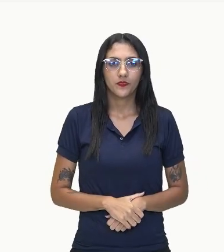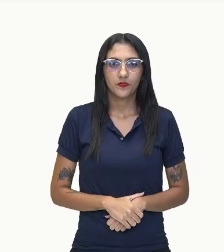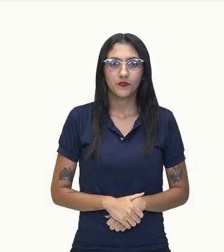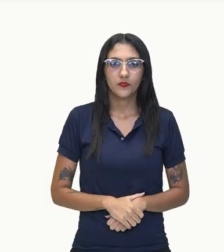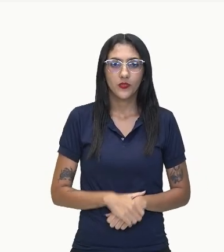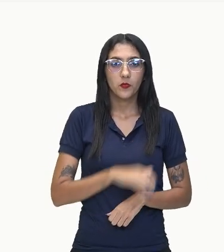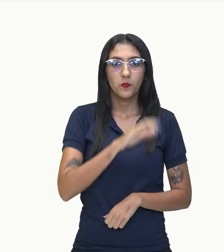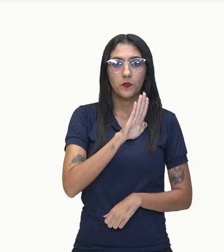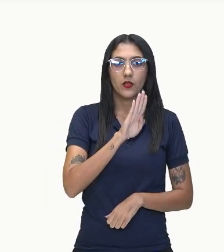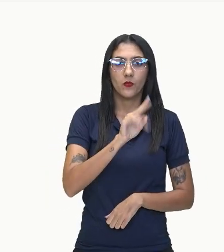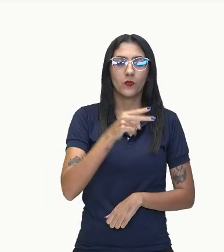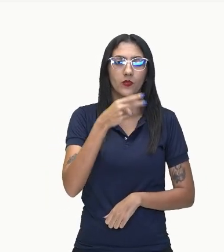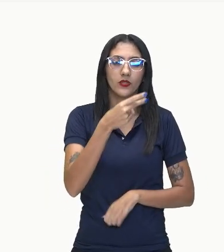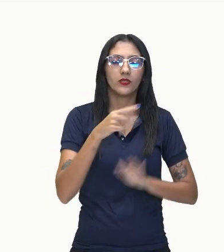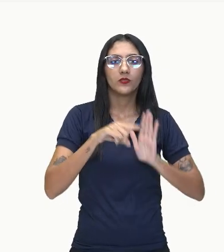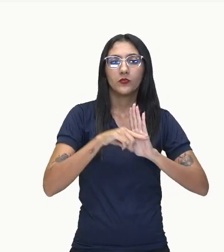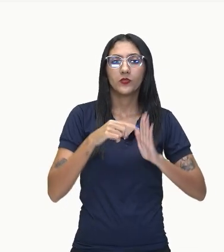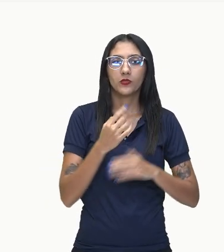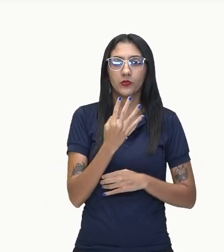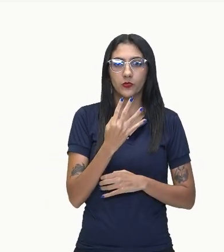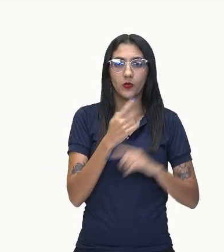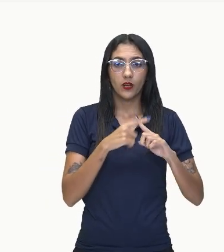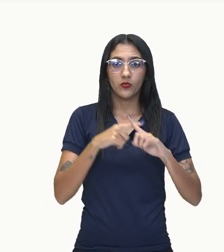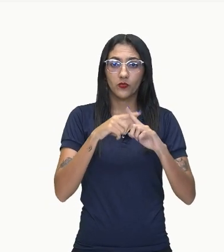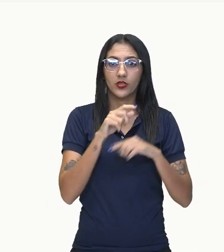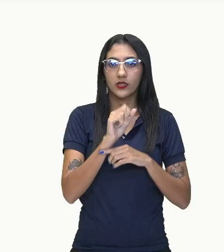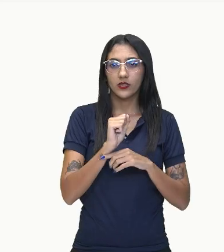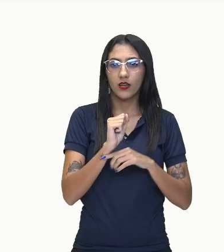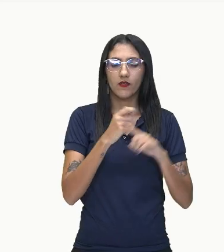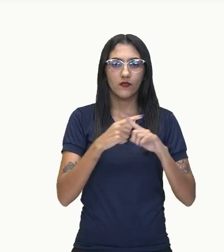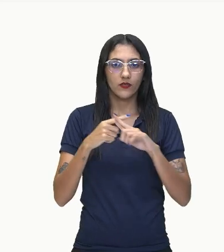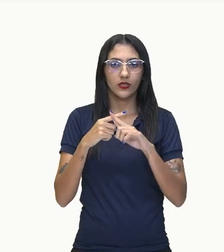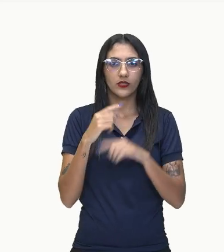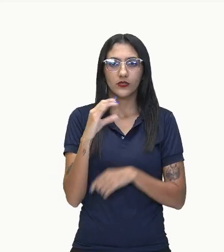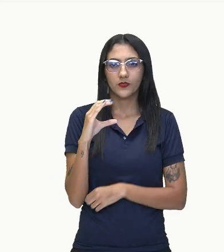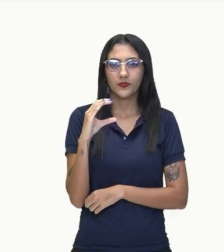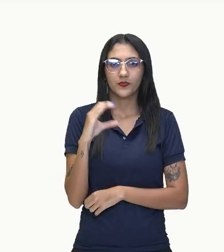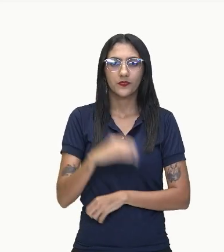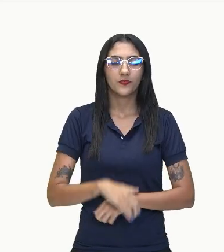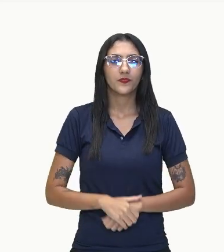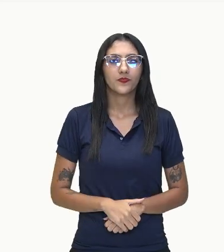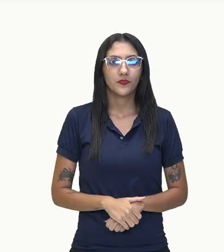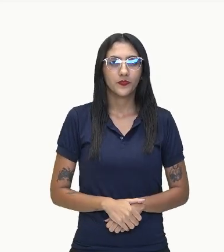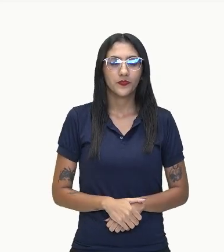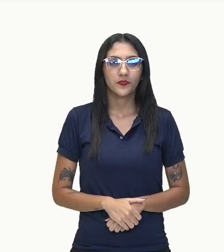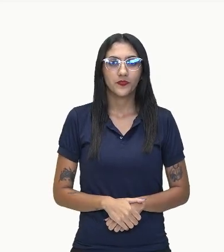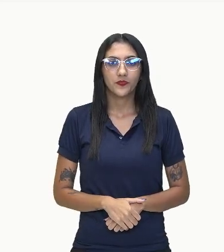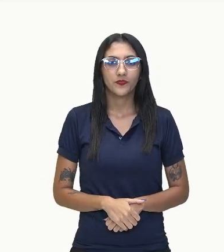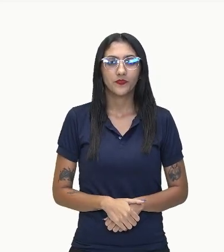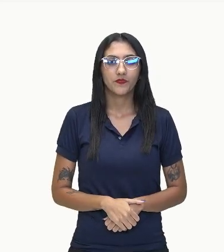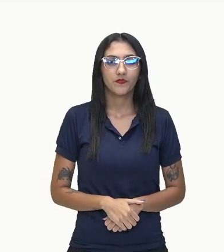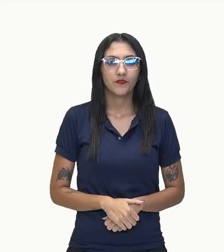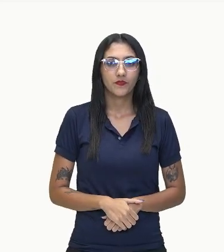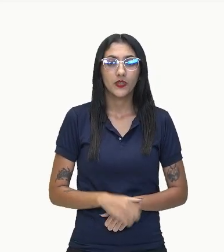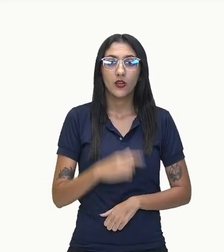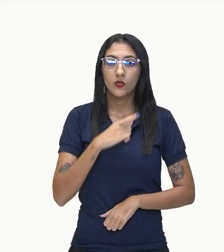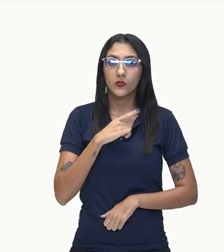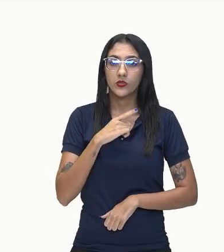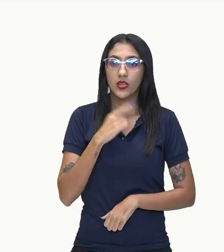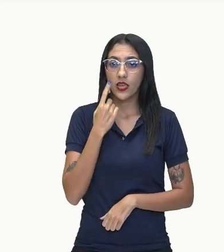ao quadrado menos 4 vezes a vezes o c. Então, quando a gente tem uma